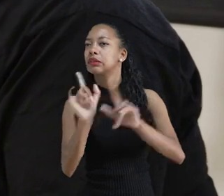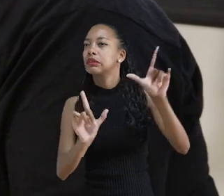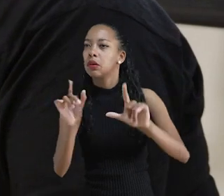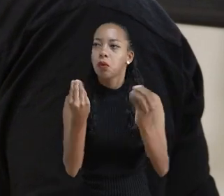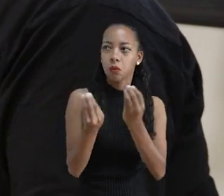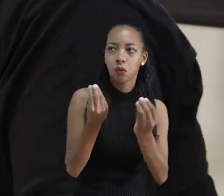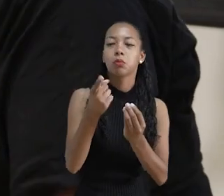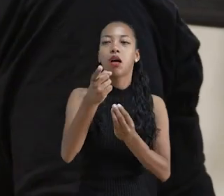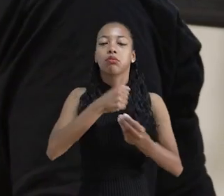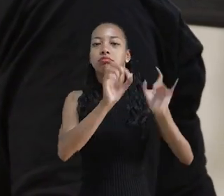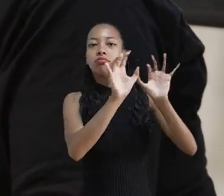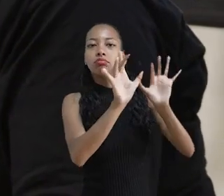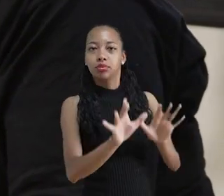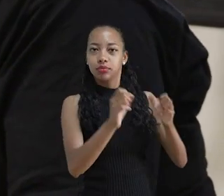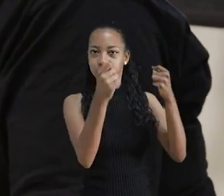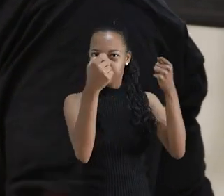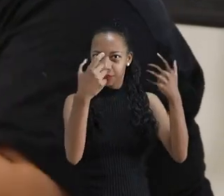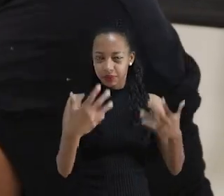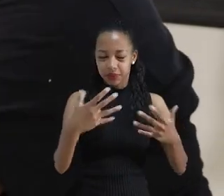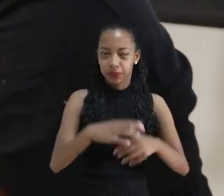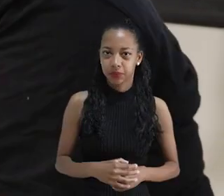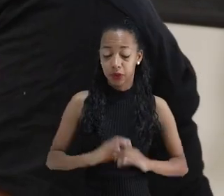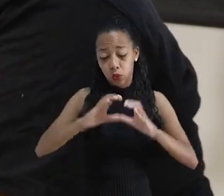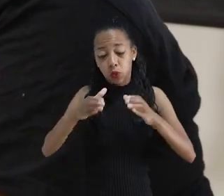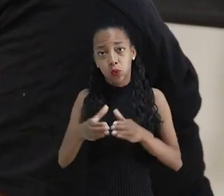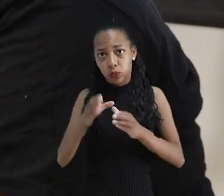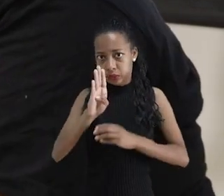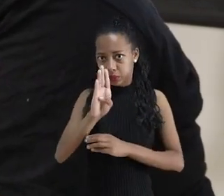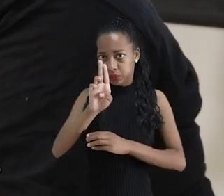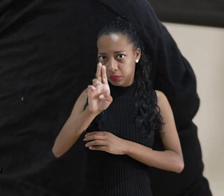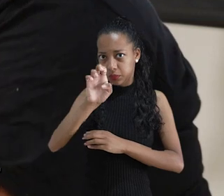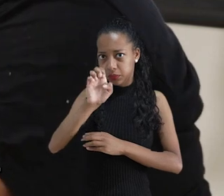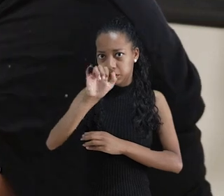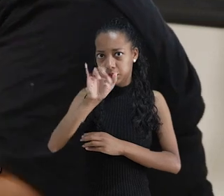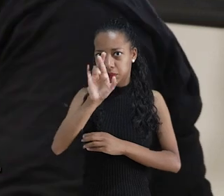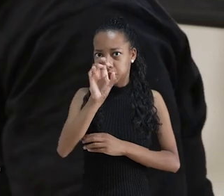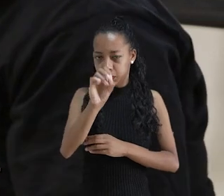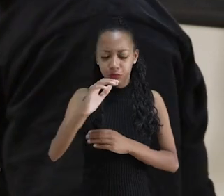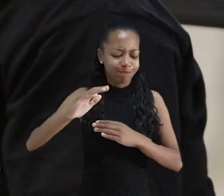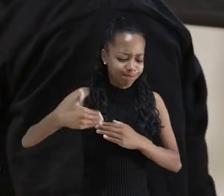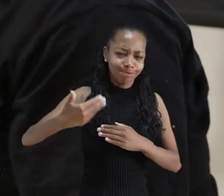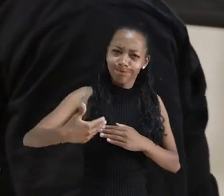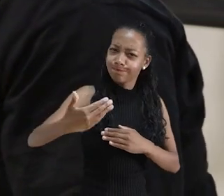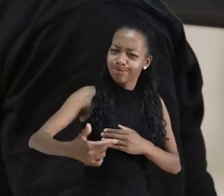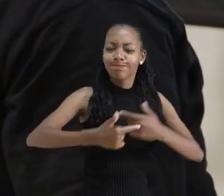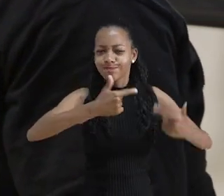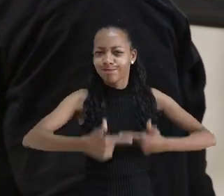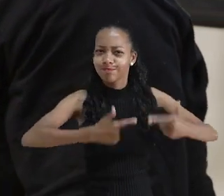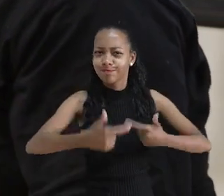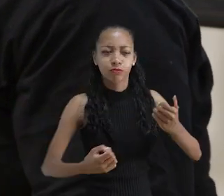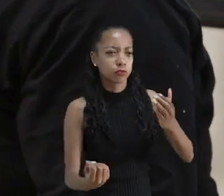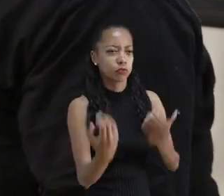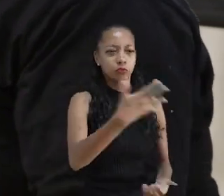Eh AB bueiro aberto é um coletivo que produz muito a gente tá sempre em constante produção